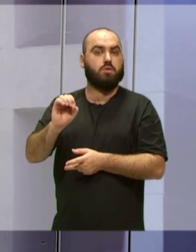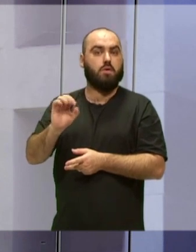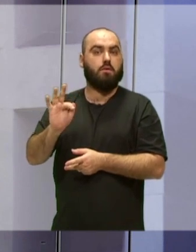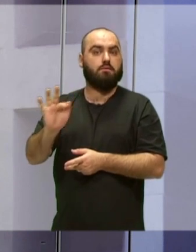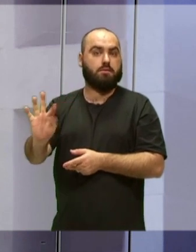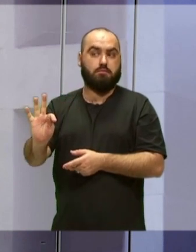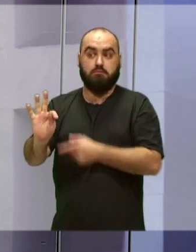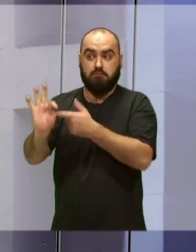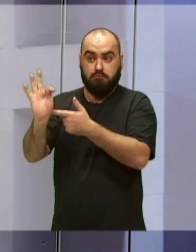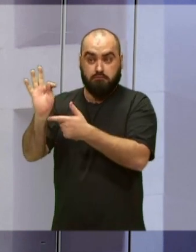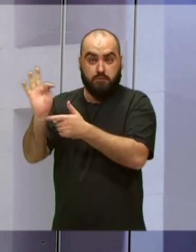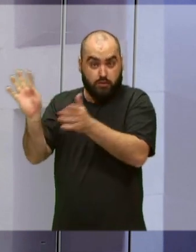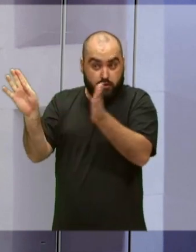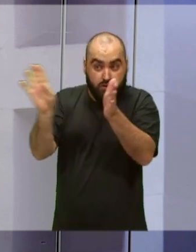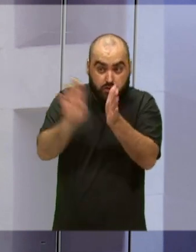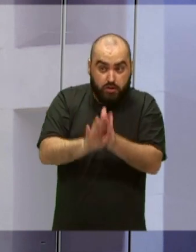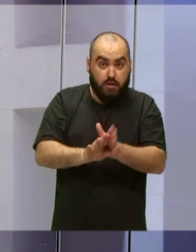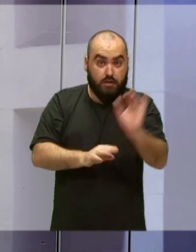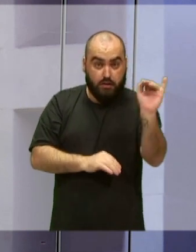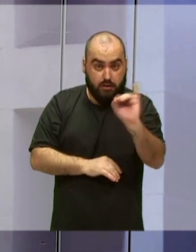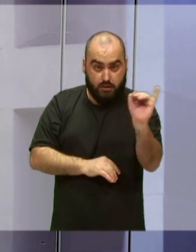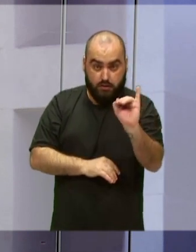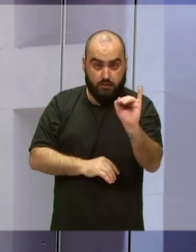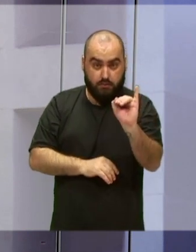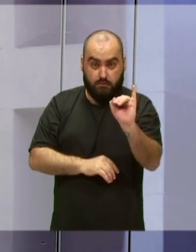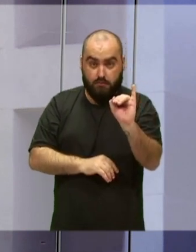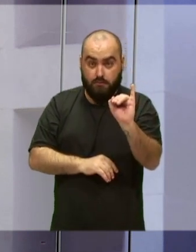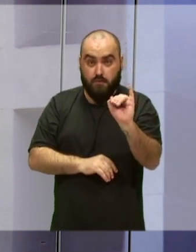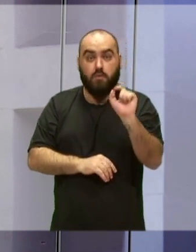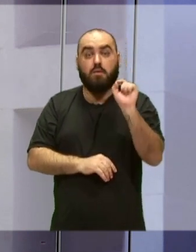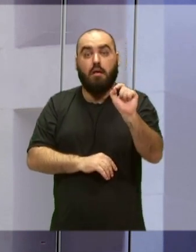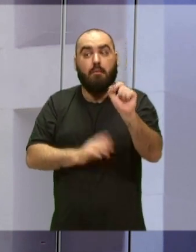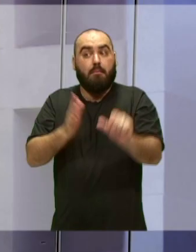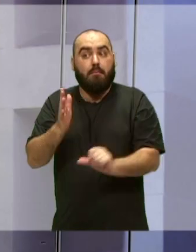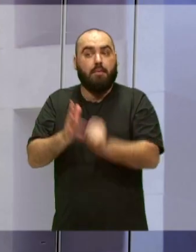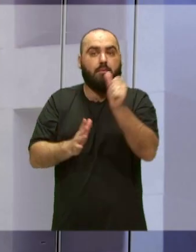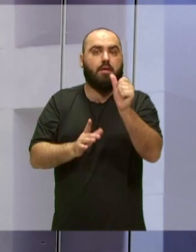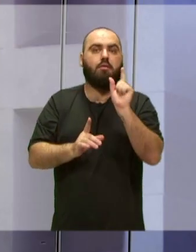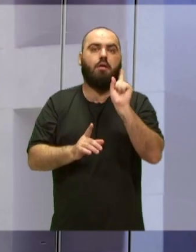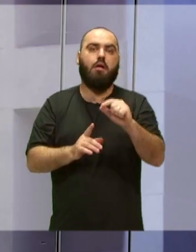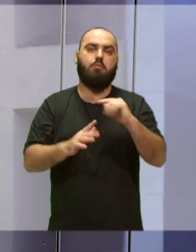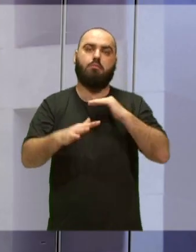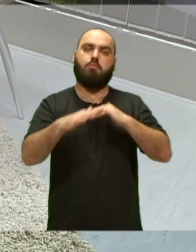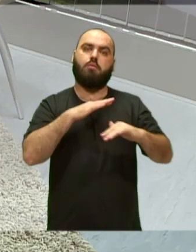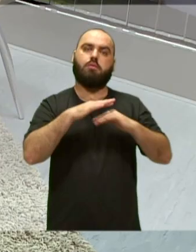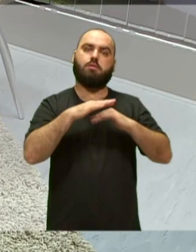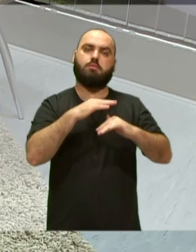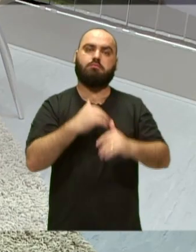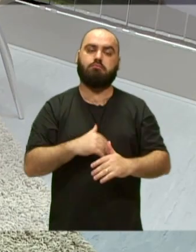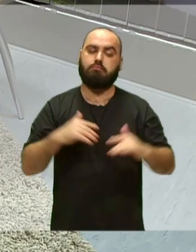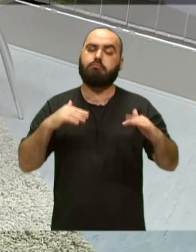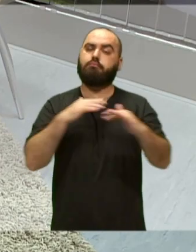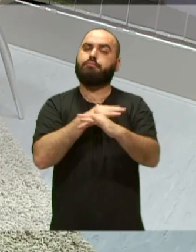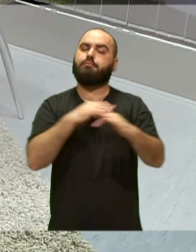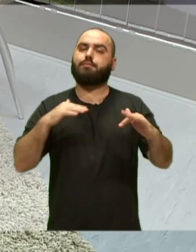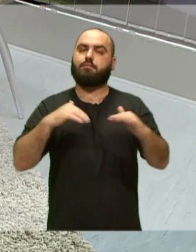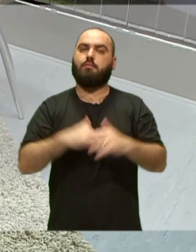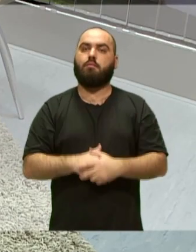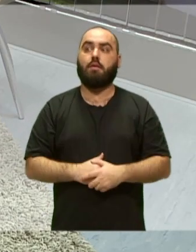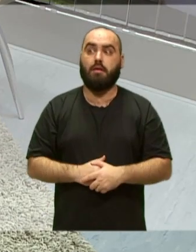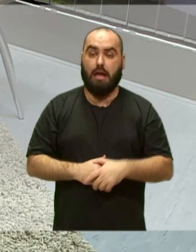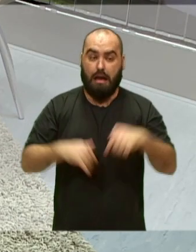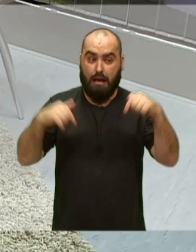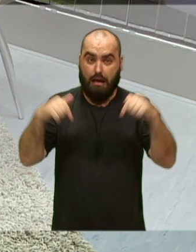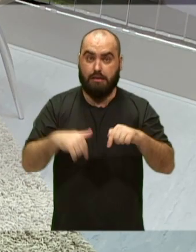investir em Itajaí é o primeiro quisito é mobilidade e nós estamos com um problema